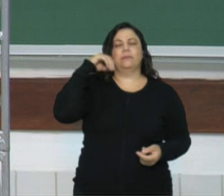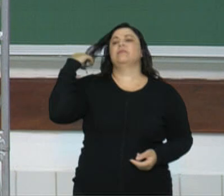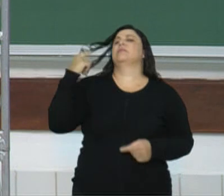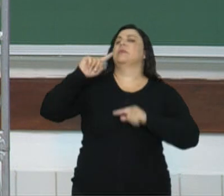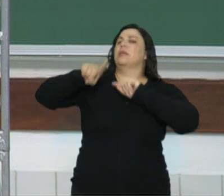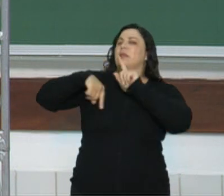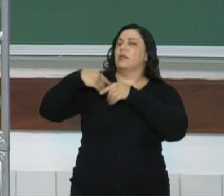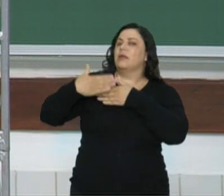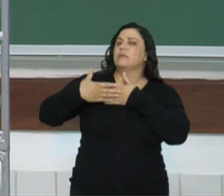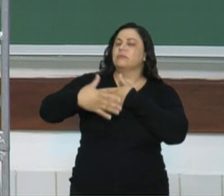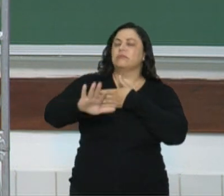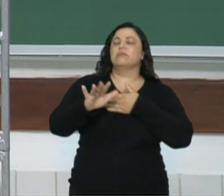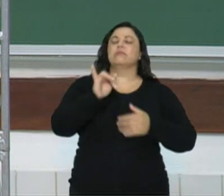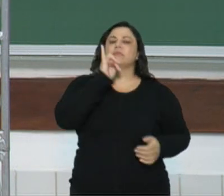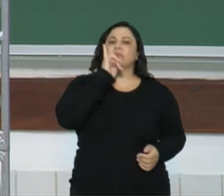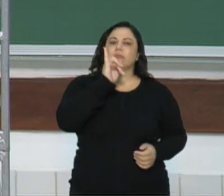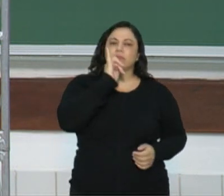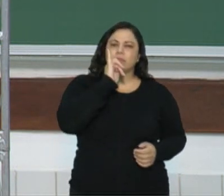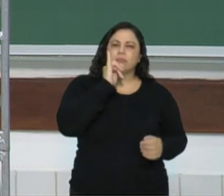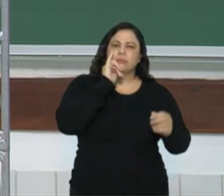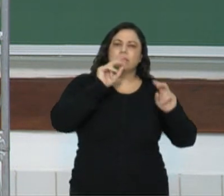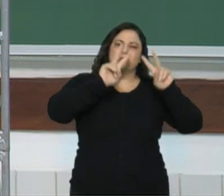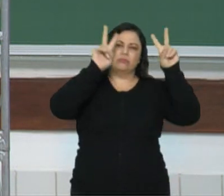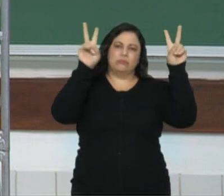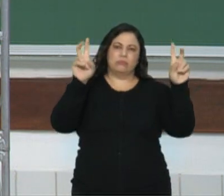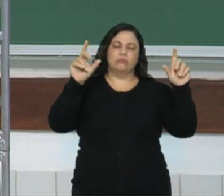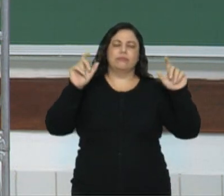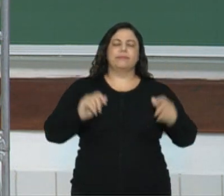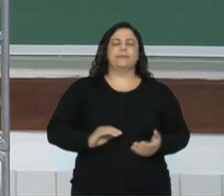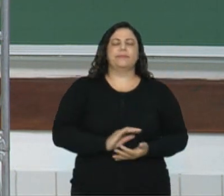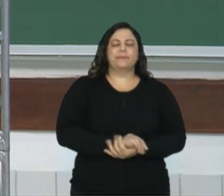exemplos desse hiperbólico.